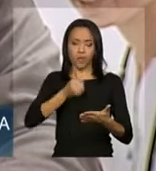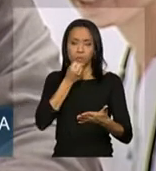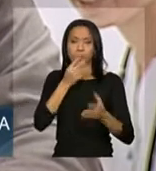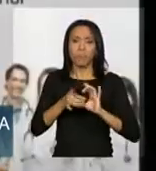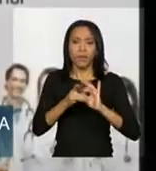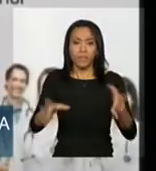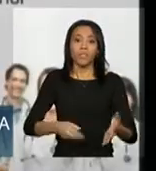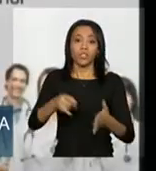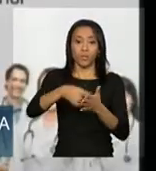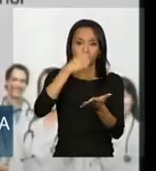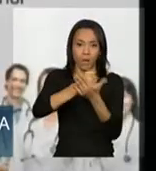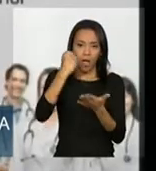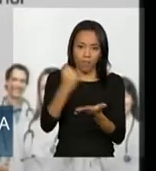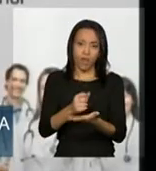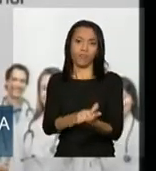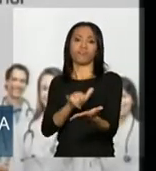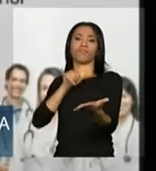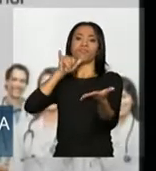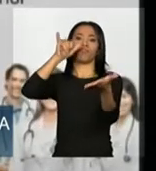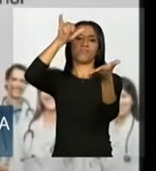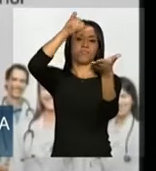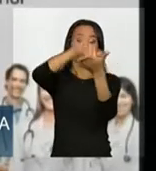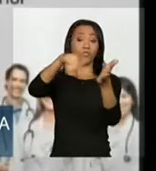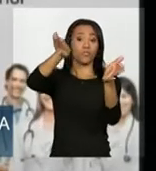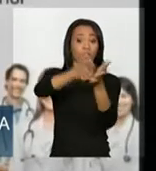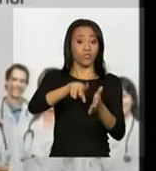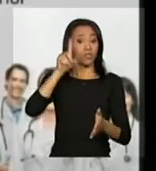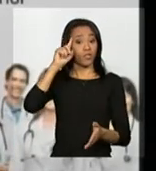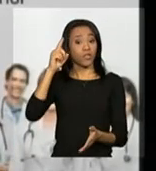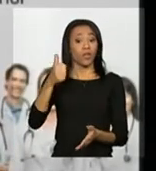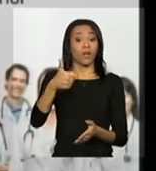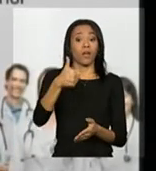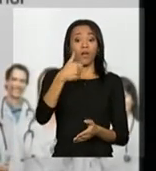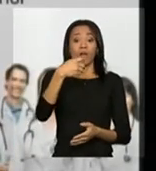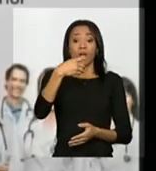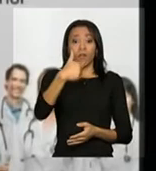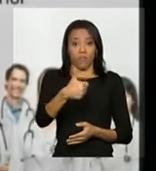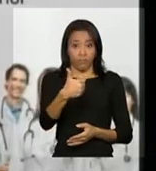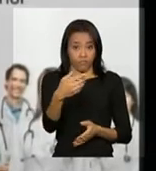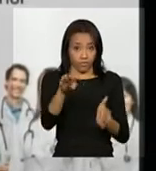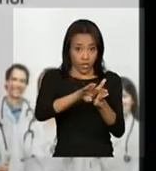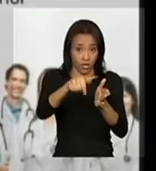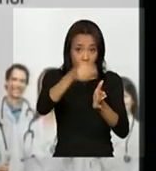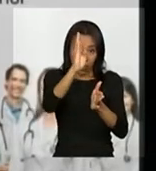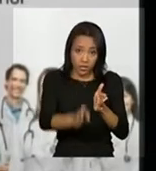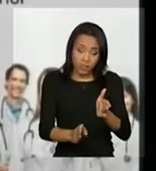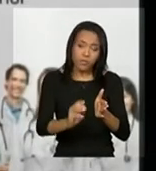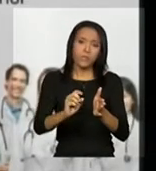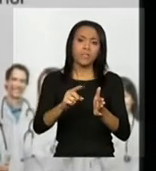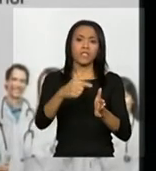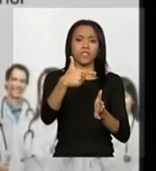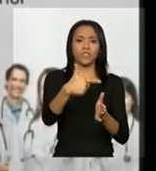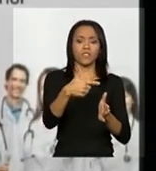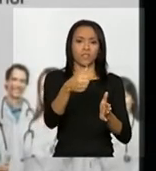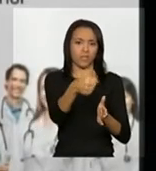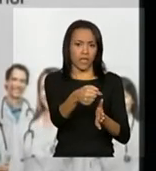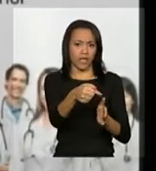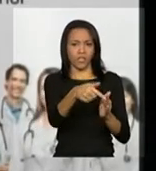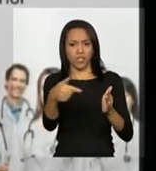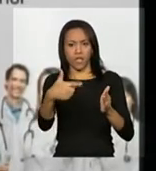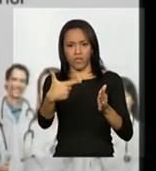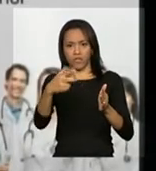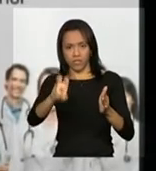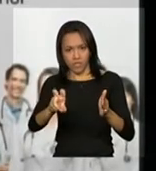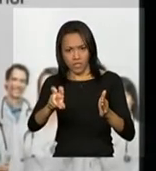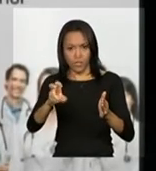no dia 4 de outubro a Chegada ao Brasil dos profissionais que atuam no exterior e de 7 a 25 de outubro o módulo de